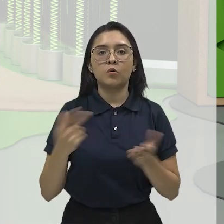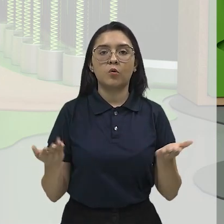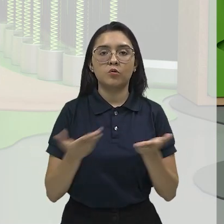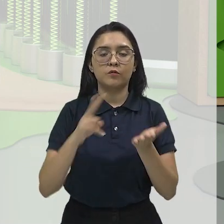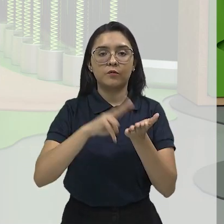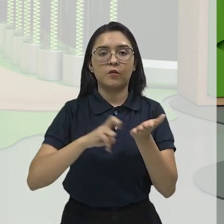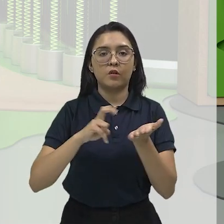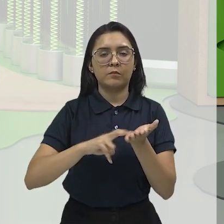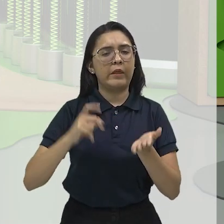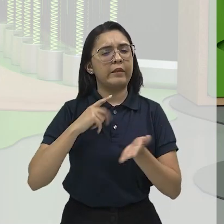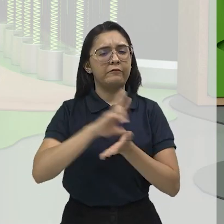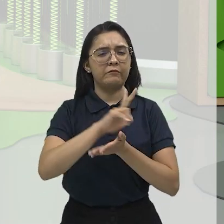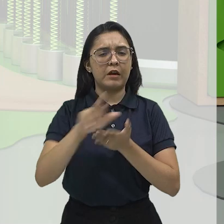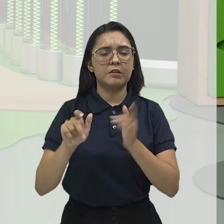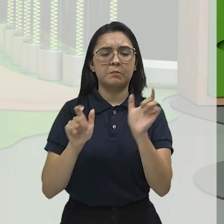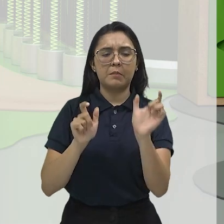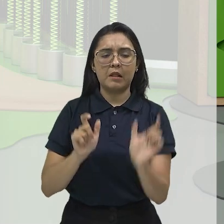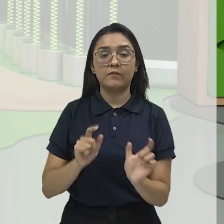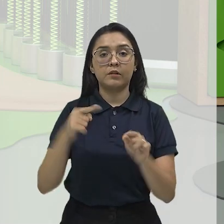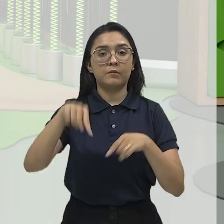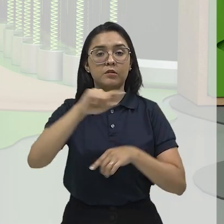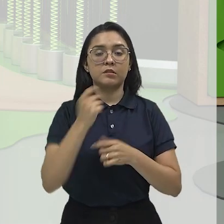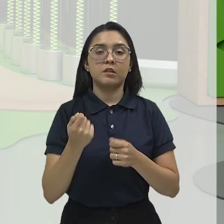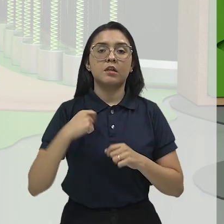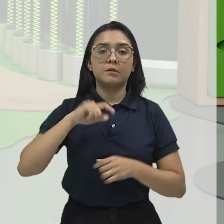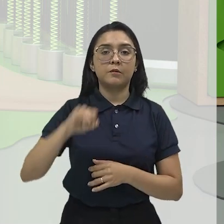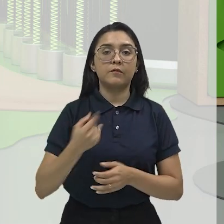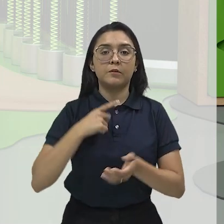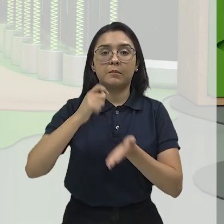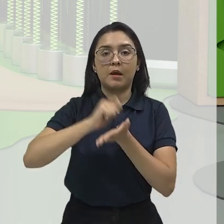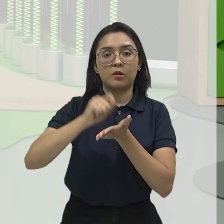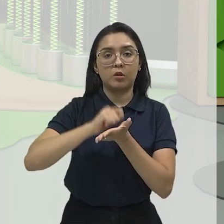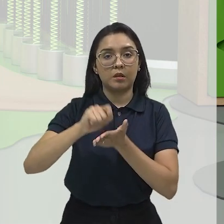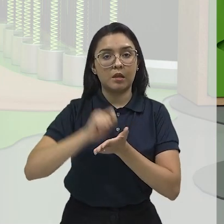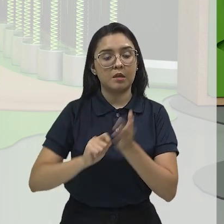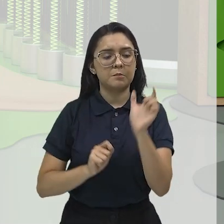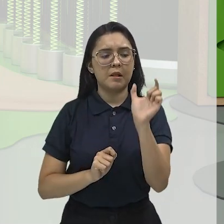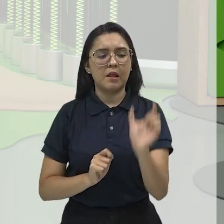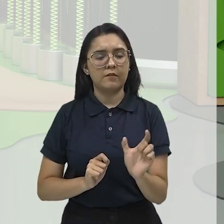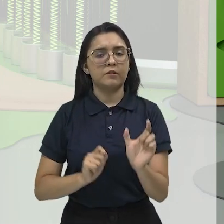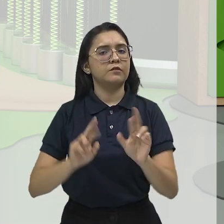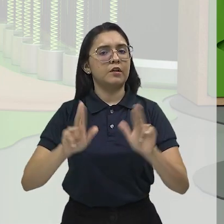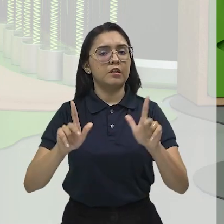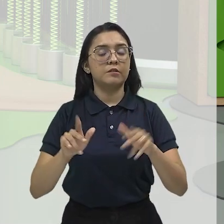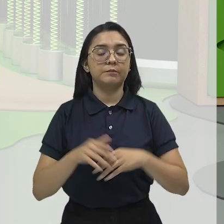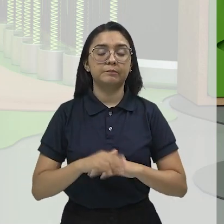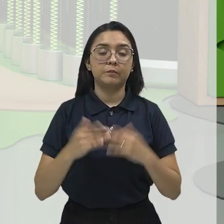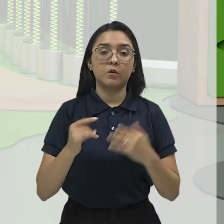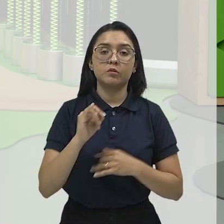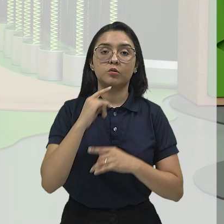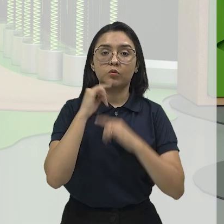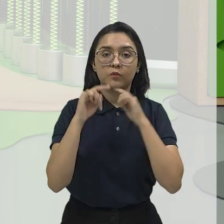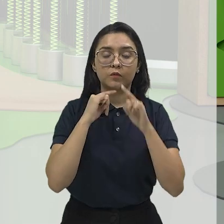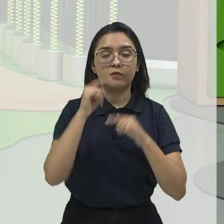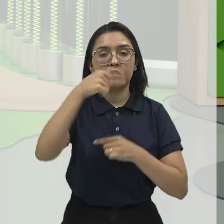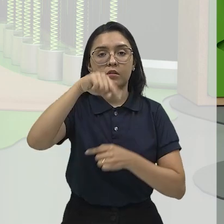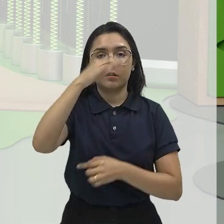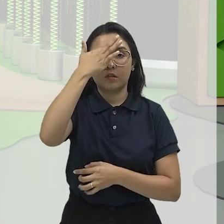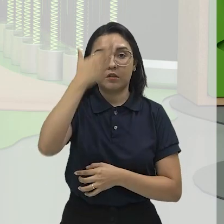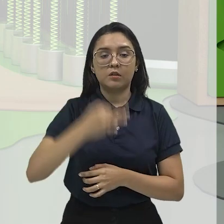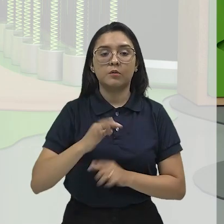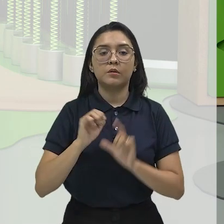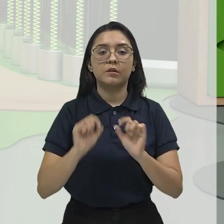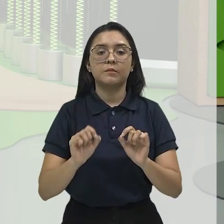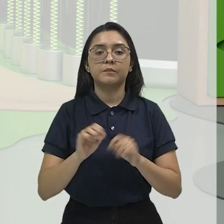ser bem variado, e anotem todos esses termos. E na dúvida, né, para que vocês entendam melhor o